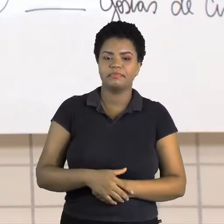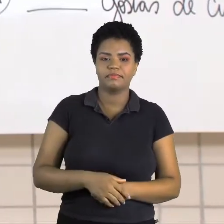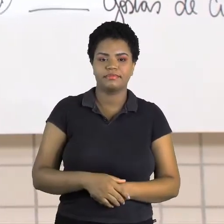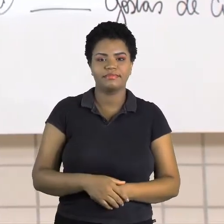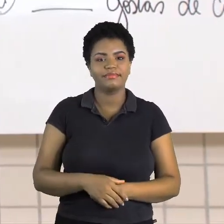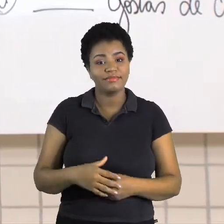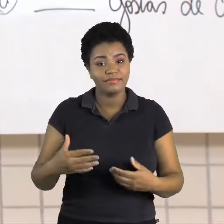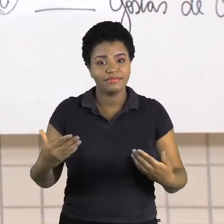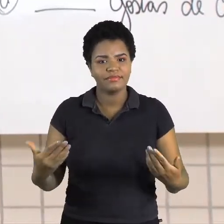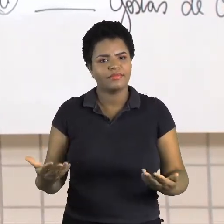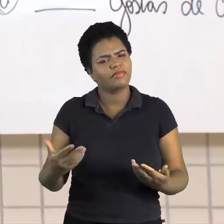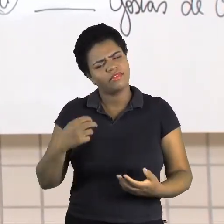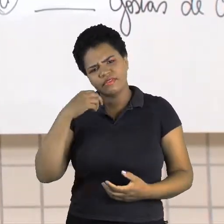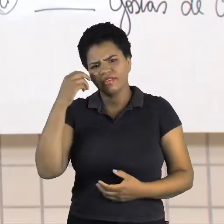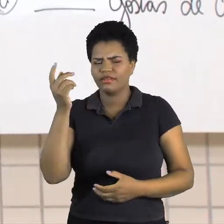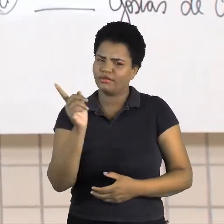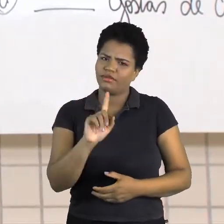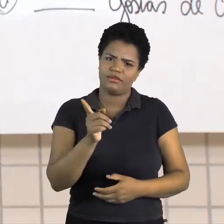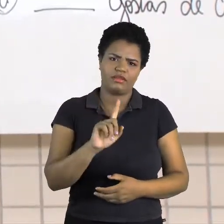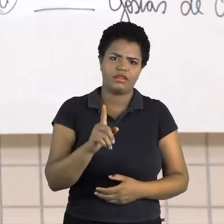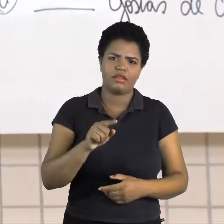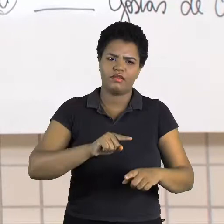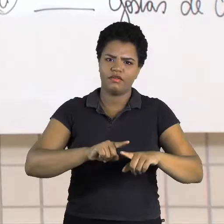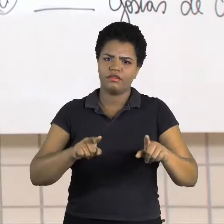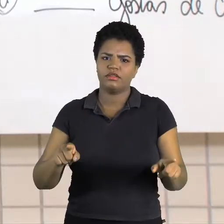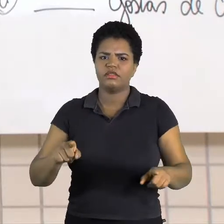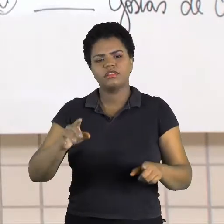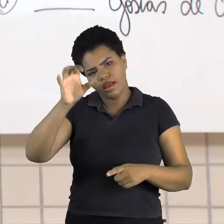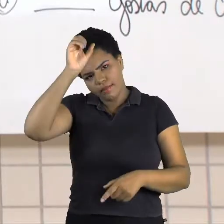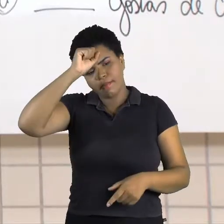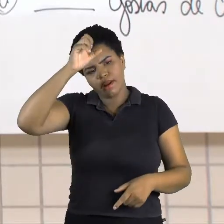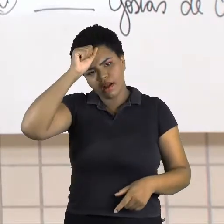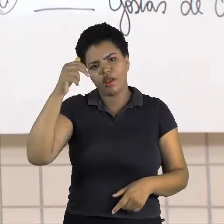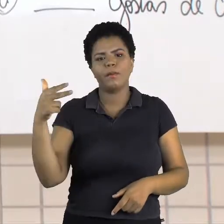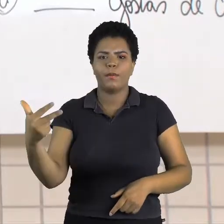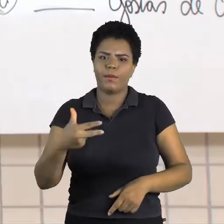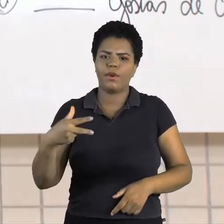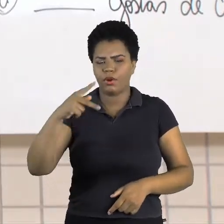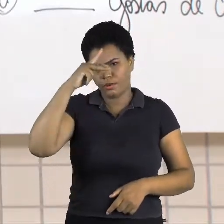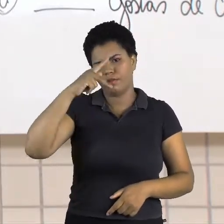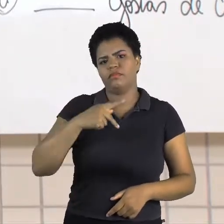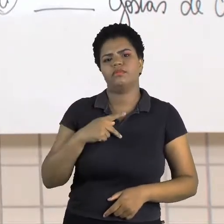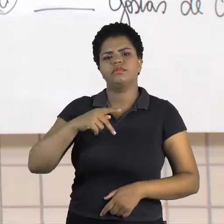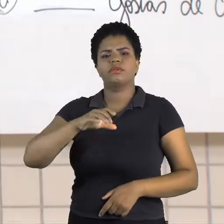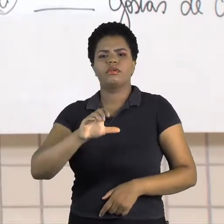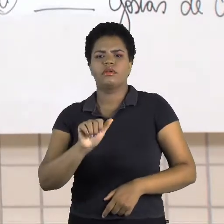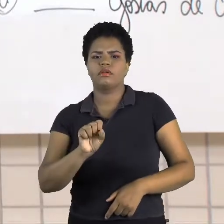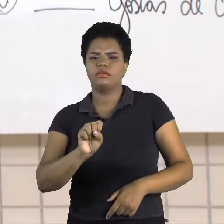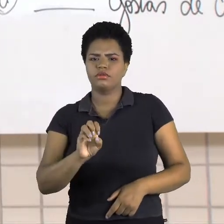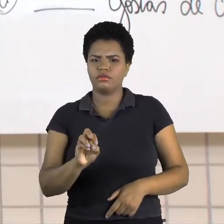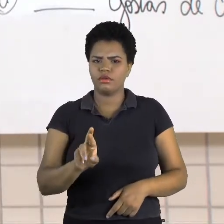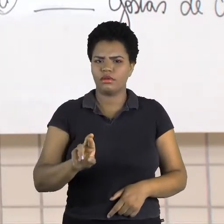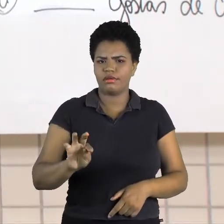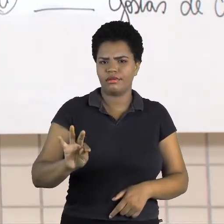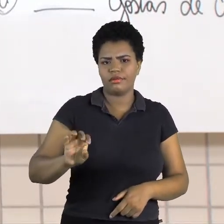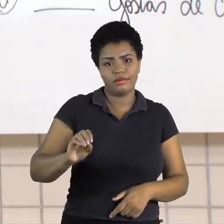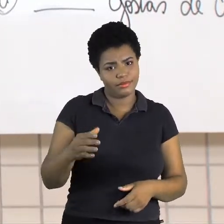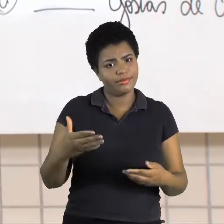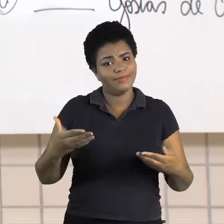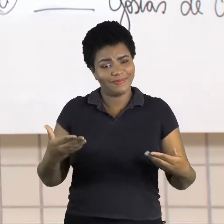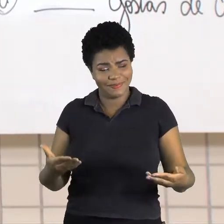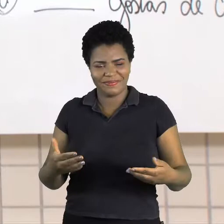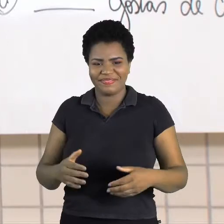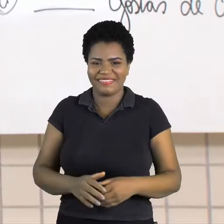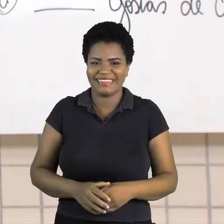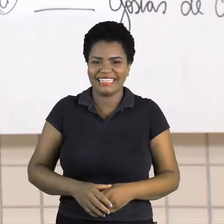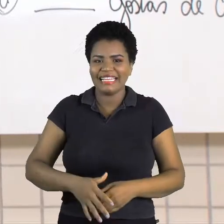não tenha vergonha, porque você está aprendendo pronome pessoal do caso reto. Então, vai lá. Quem são as pessoas